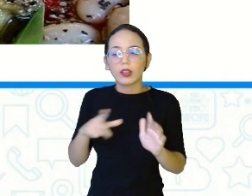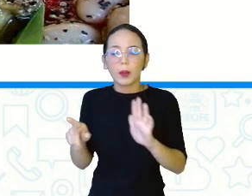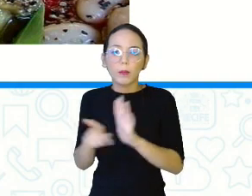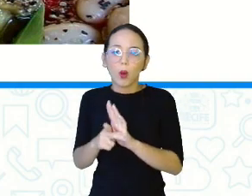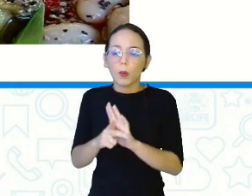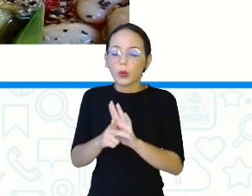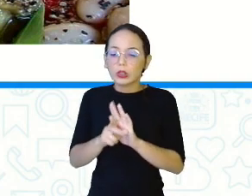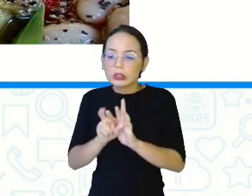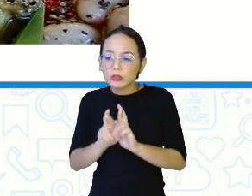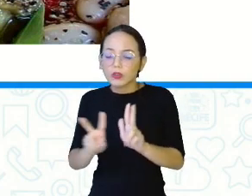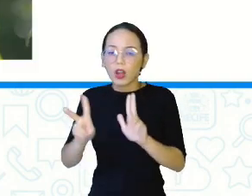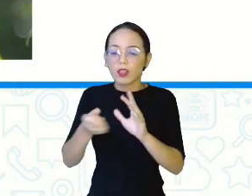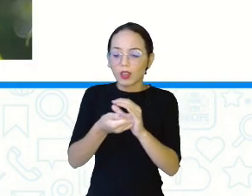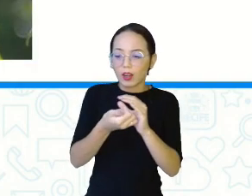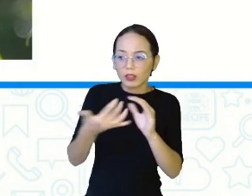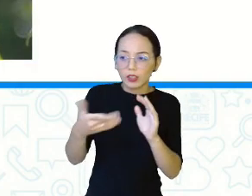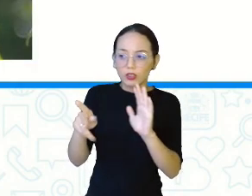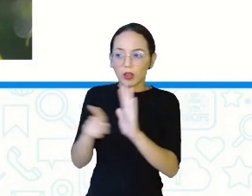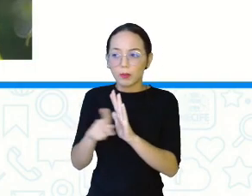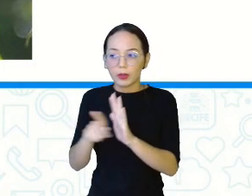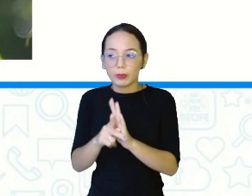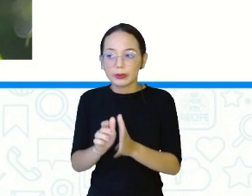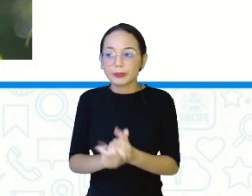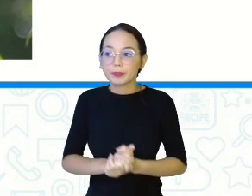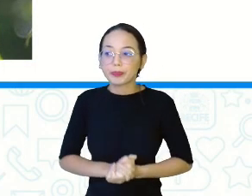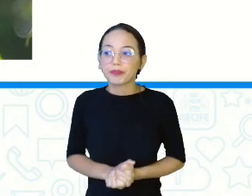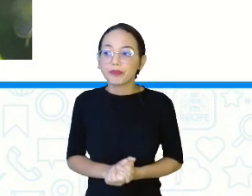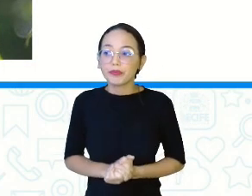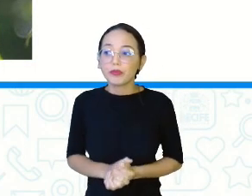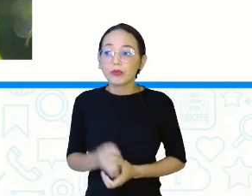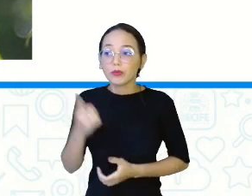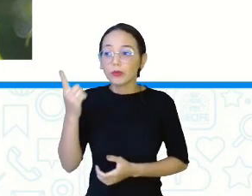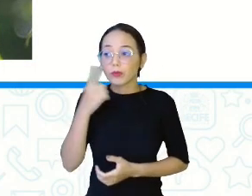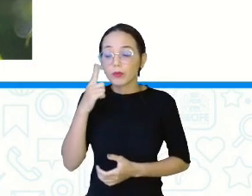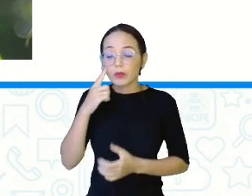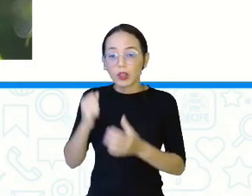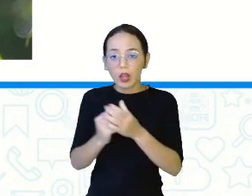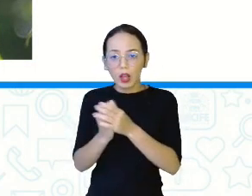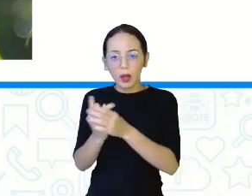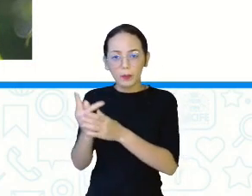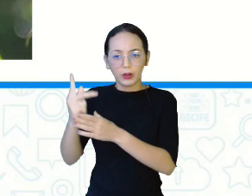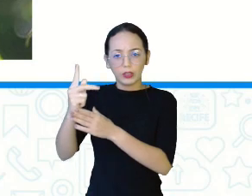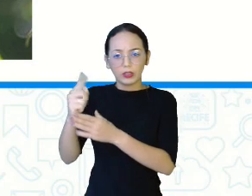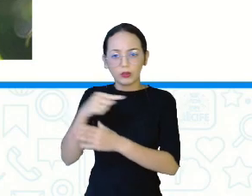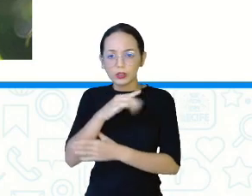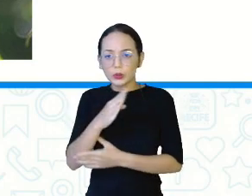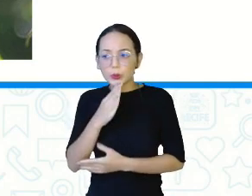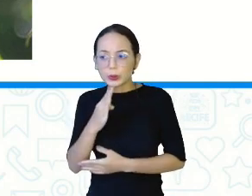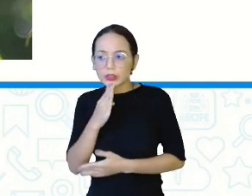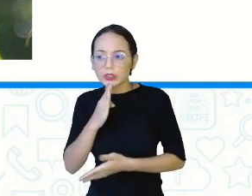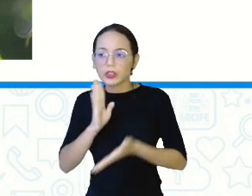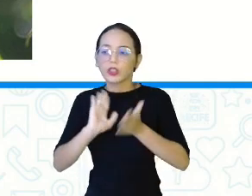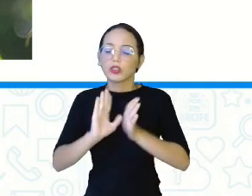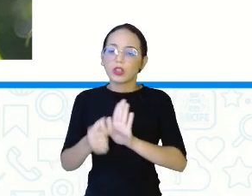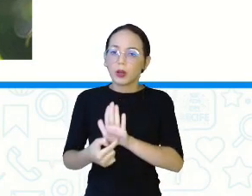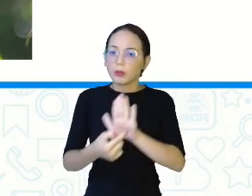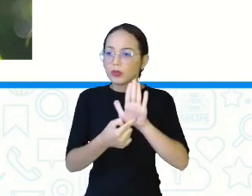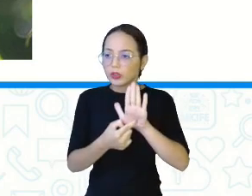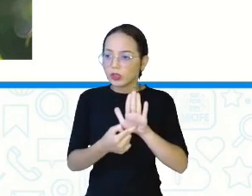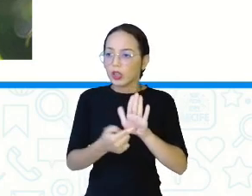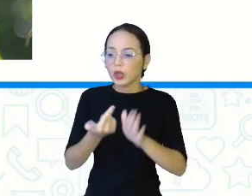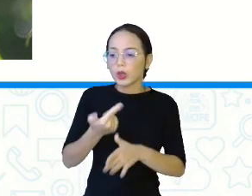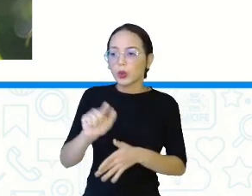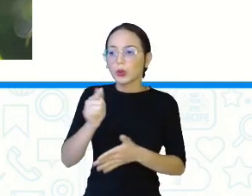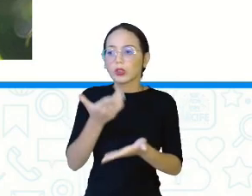diferente, tem ali a sua característica peculiar. E essa plantinha aí, você conhece? Eu já te mostrei ela aqui,